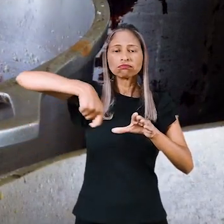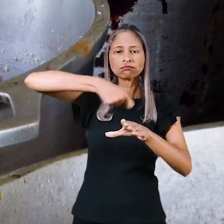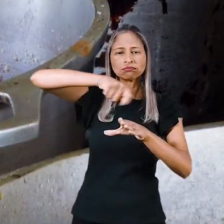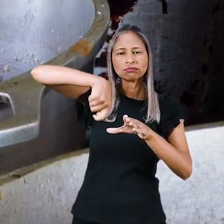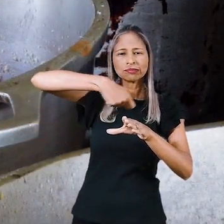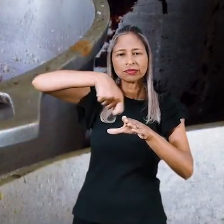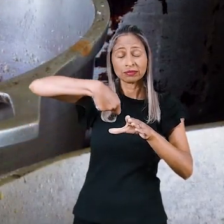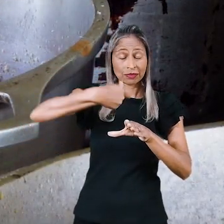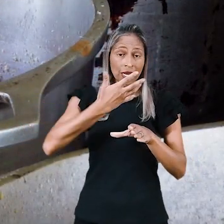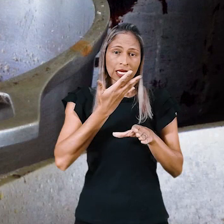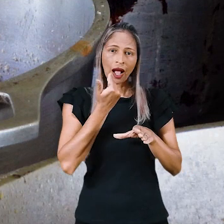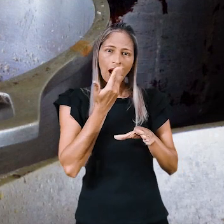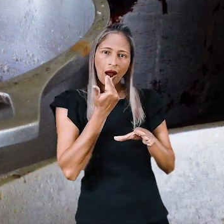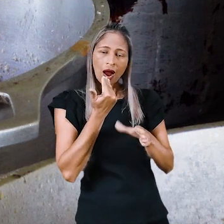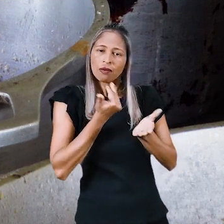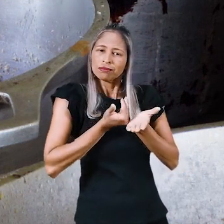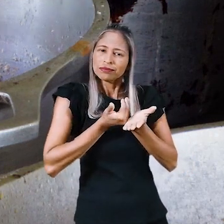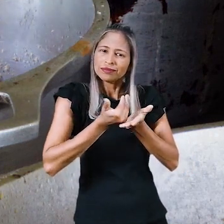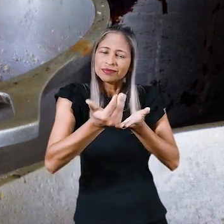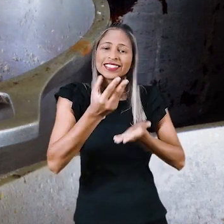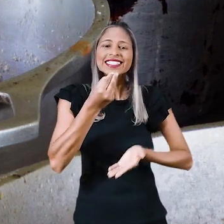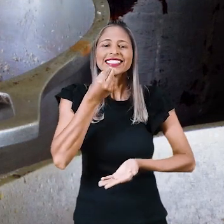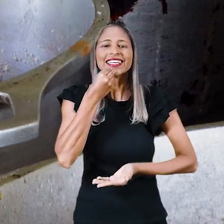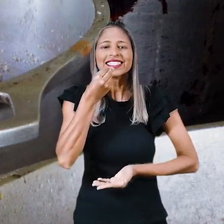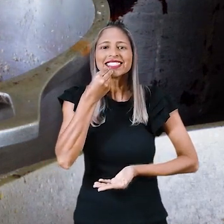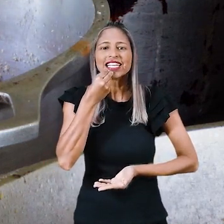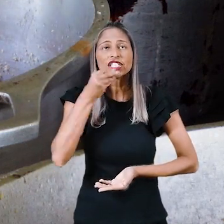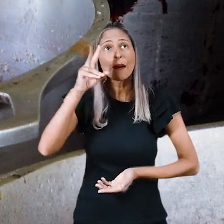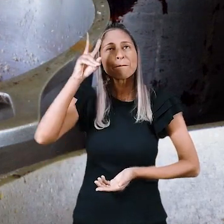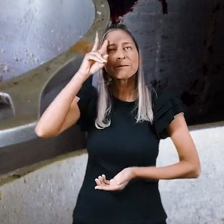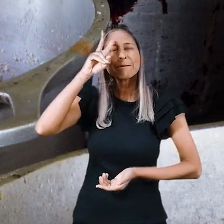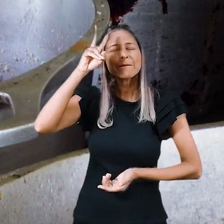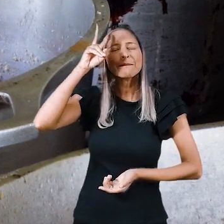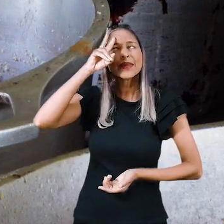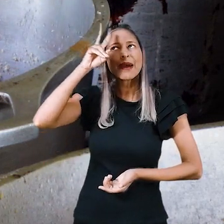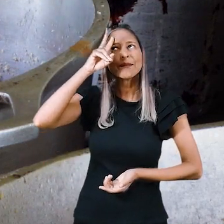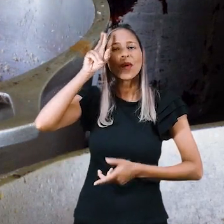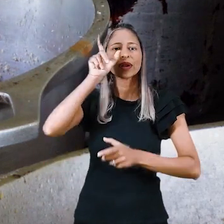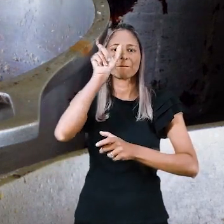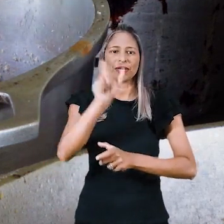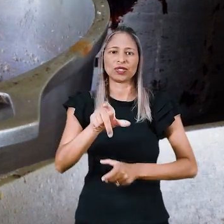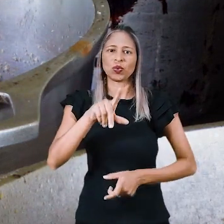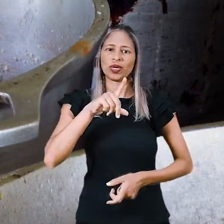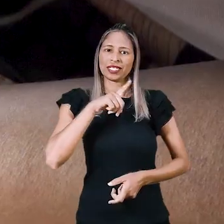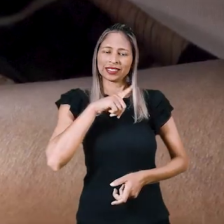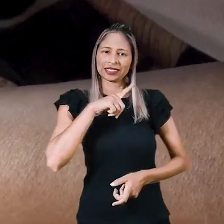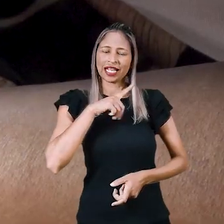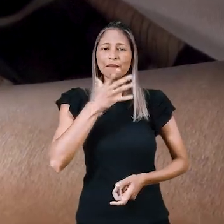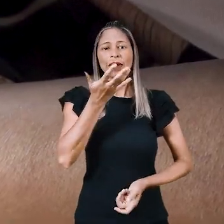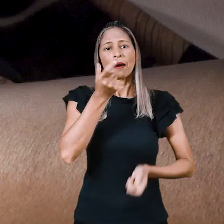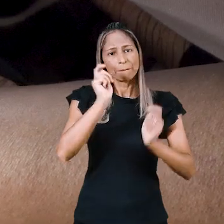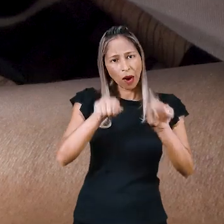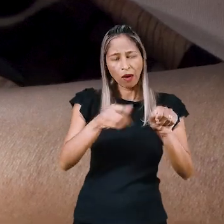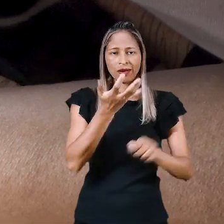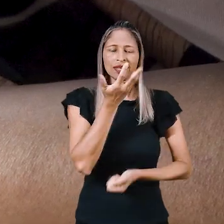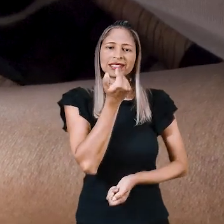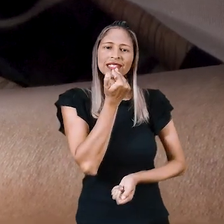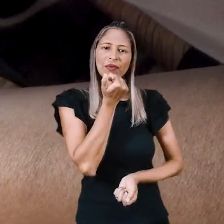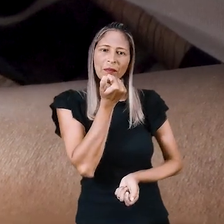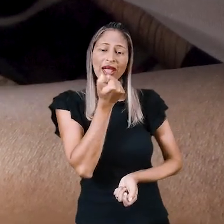da gastronomia, mas é uma dieta a partir do desejo que aquela memória aquela pessoa tem para poder